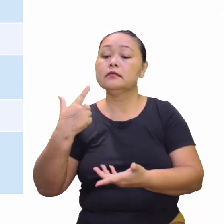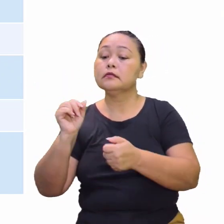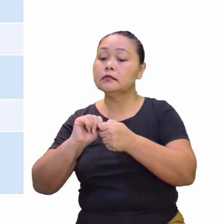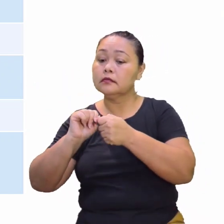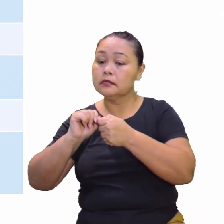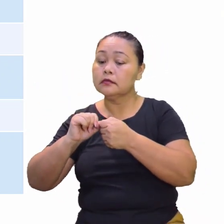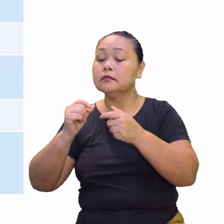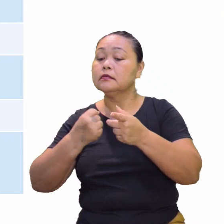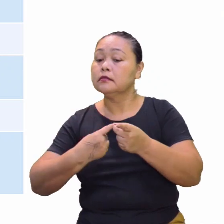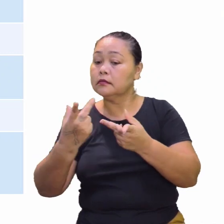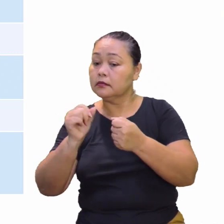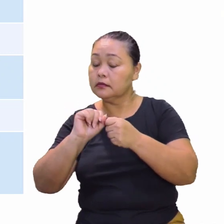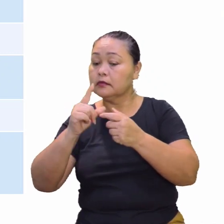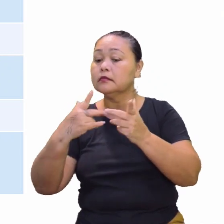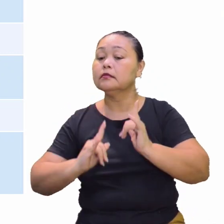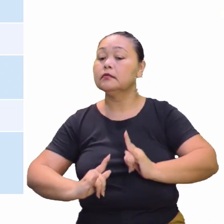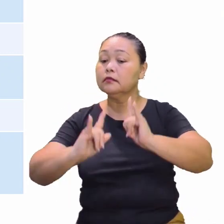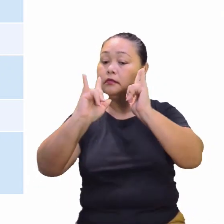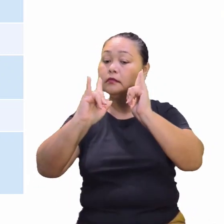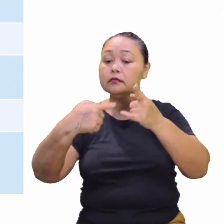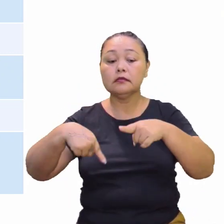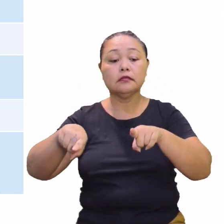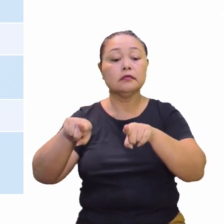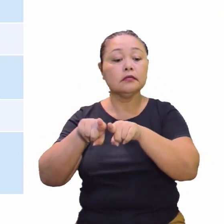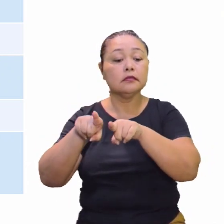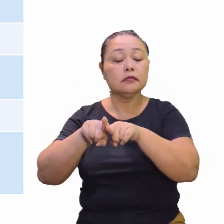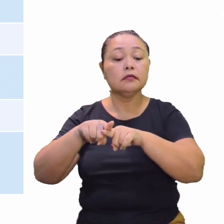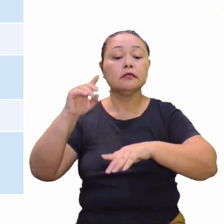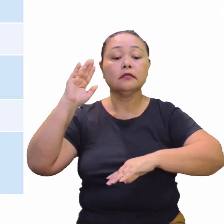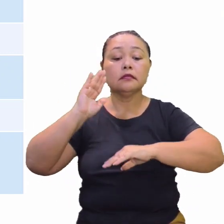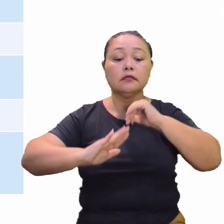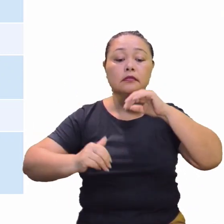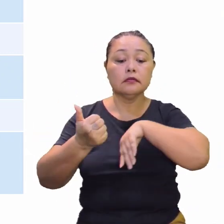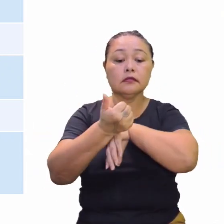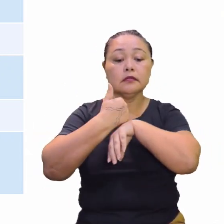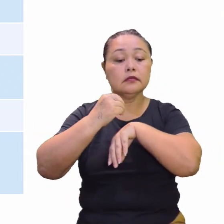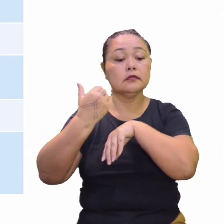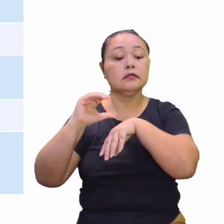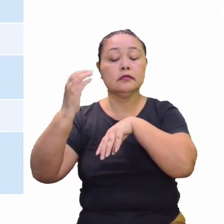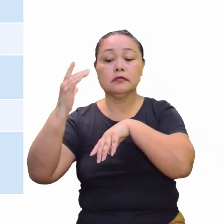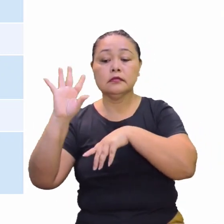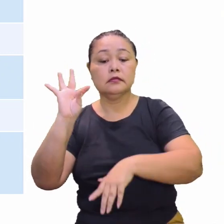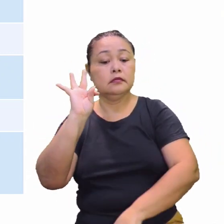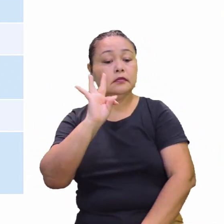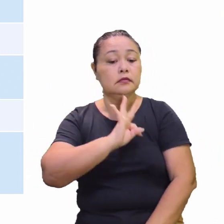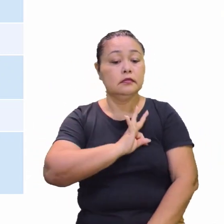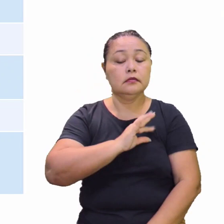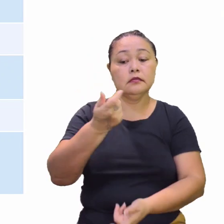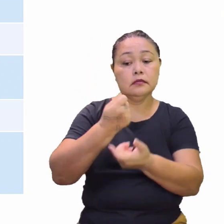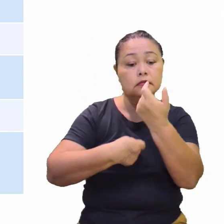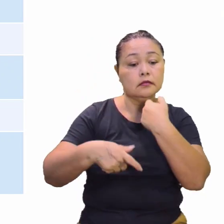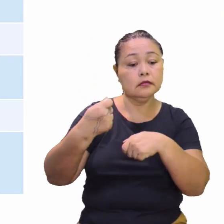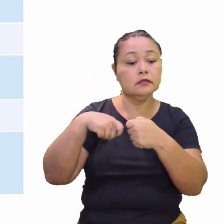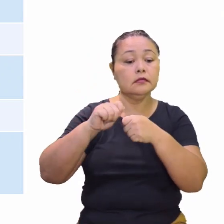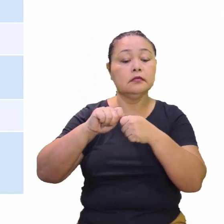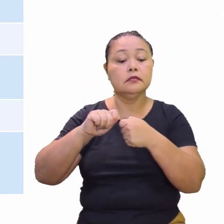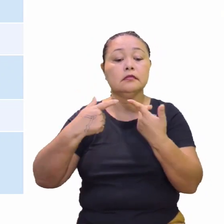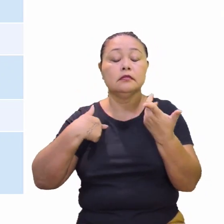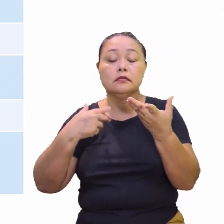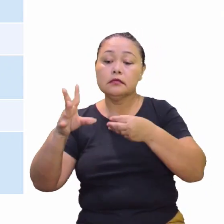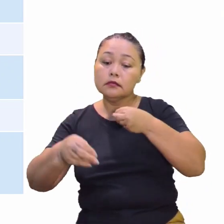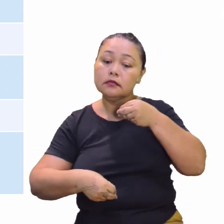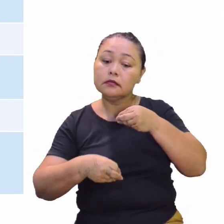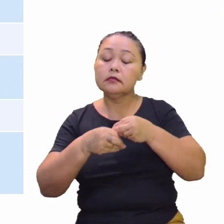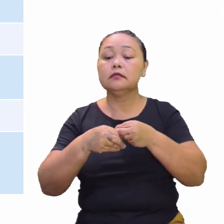Atividades imobiliárias, 10,2%. E as atividades profissionais, científicas, técnicas,